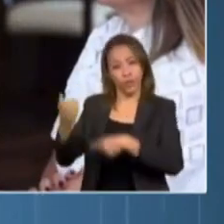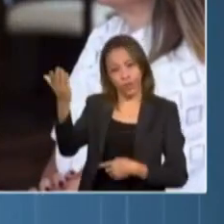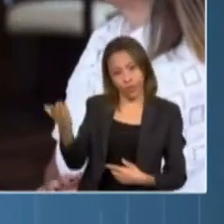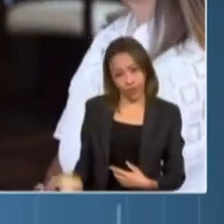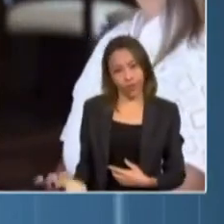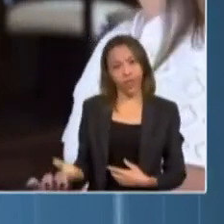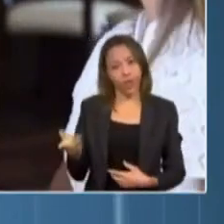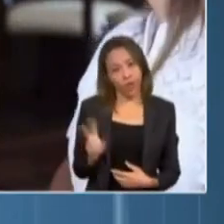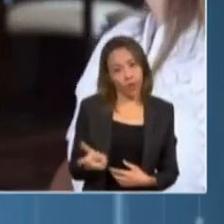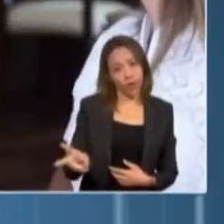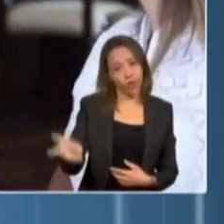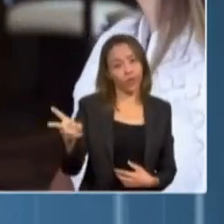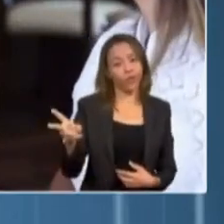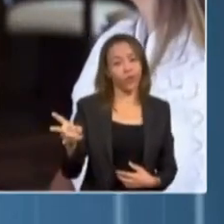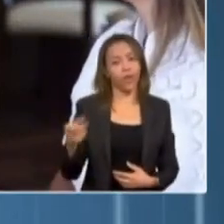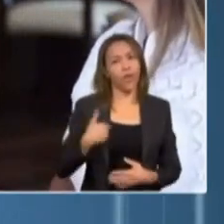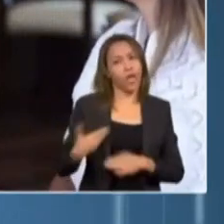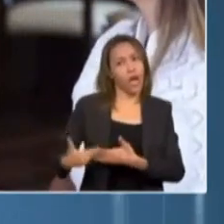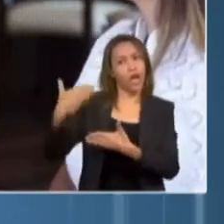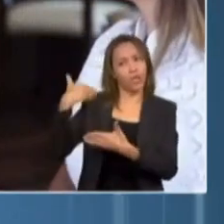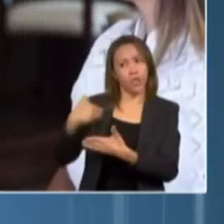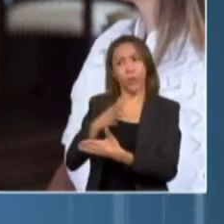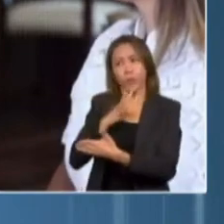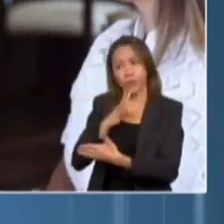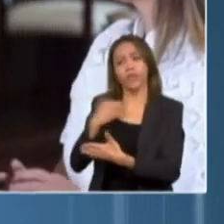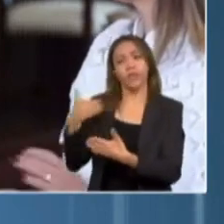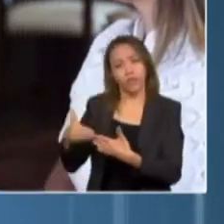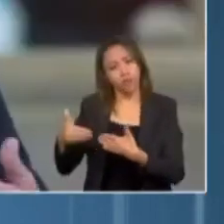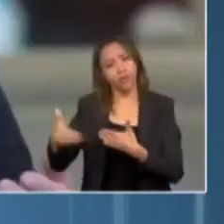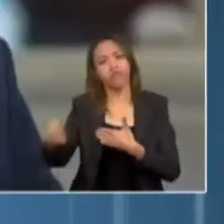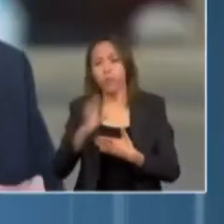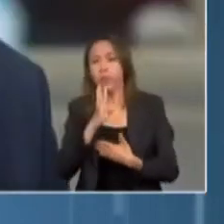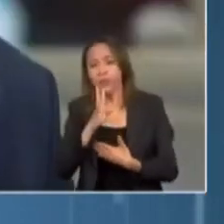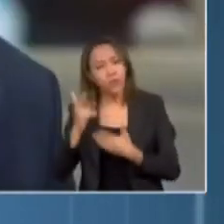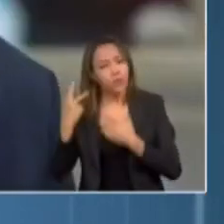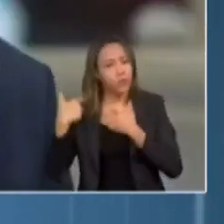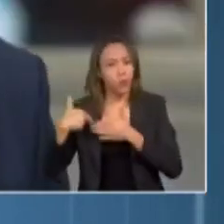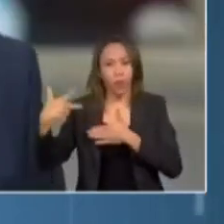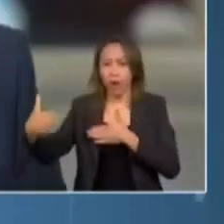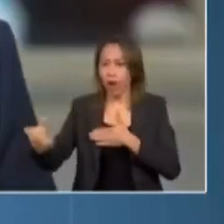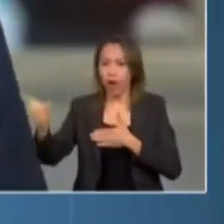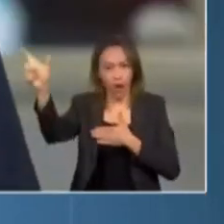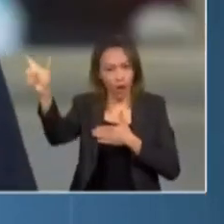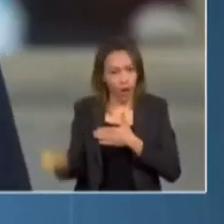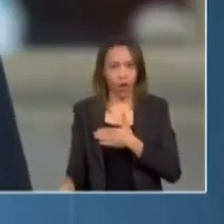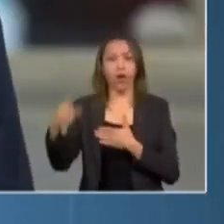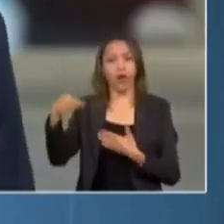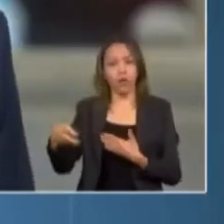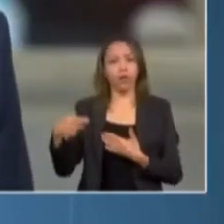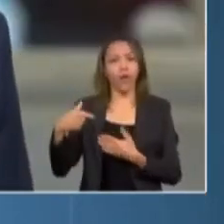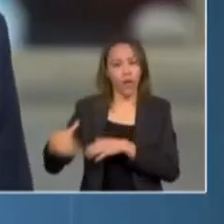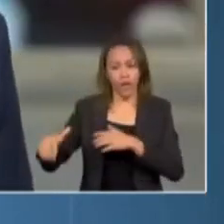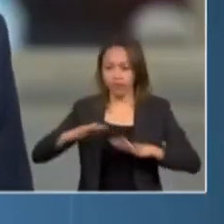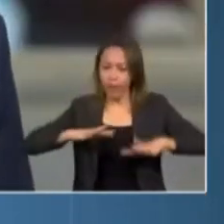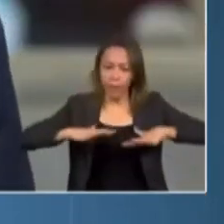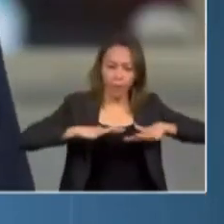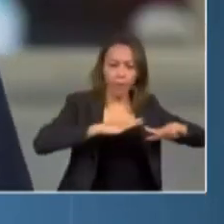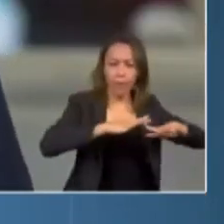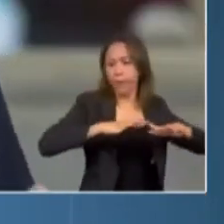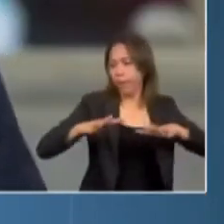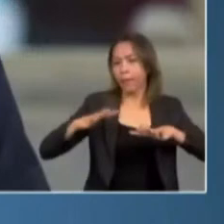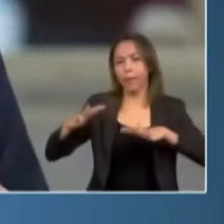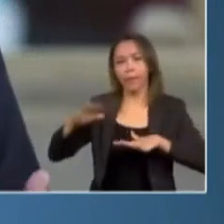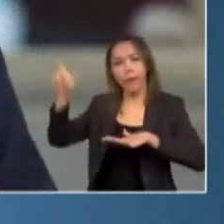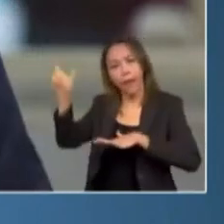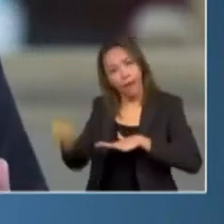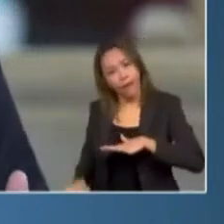indivíduos, preferencialmente, né, majoritariamente homens, que não têm, de fato, esse poder de influência